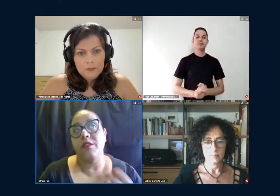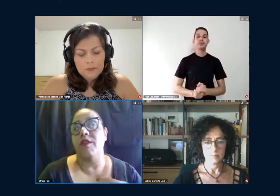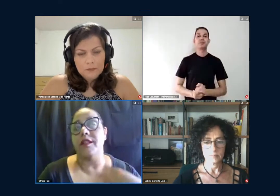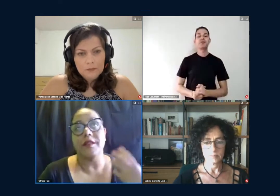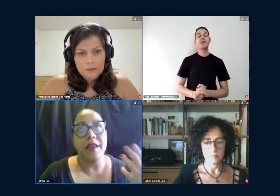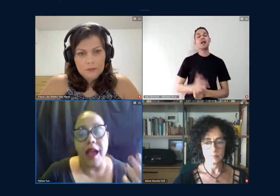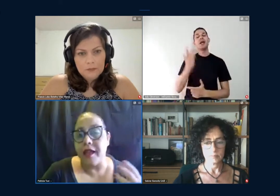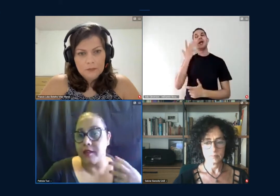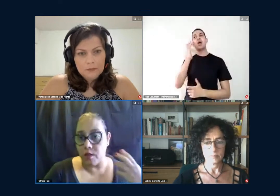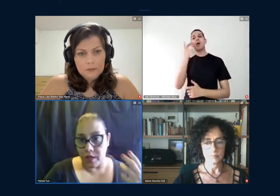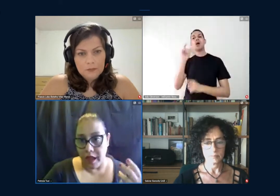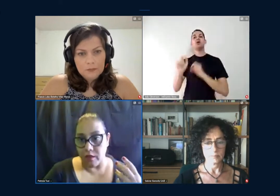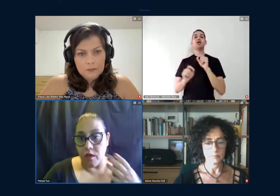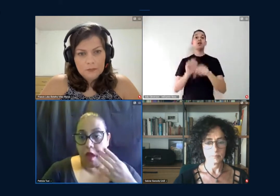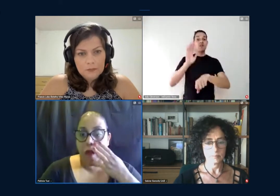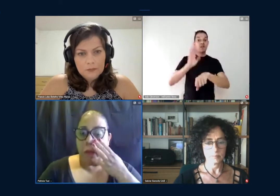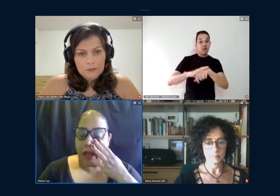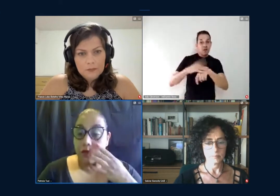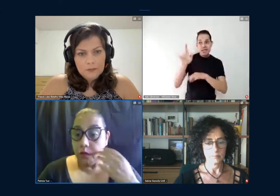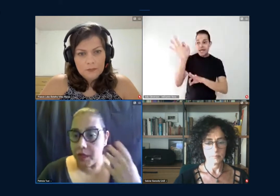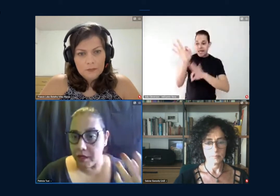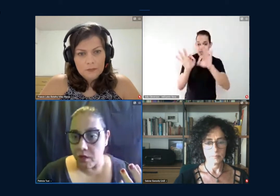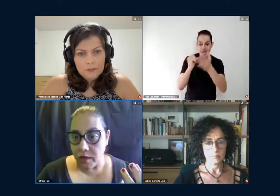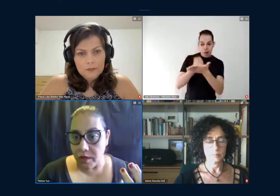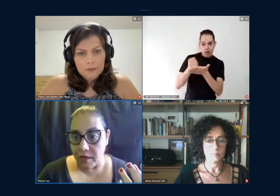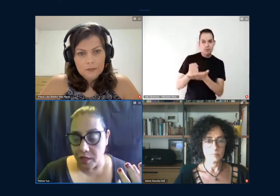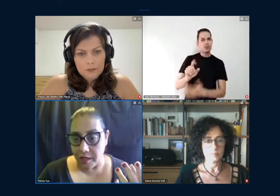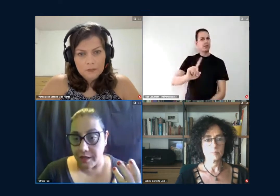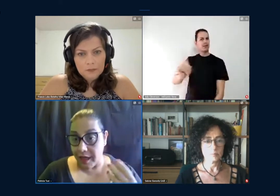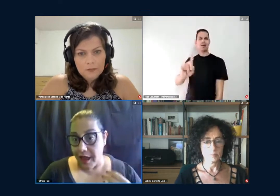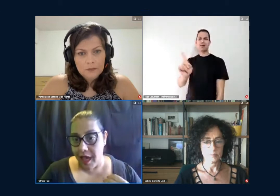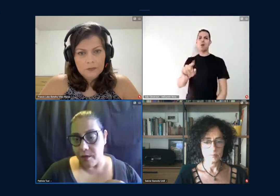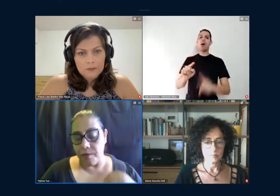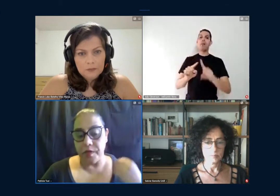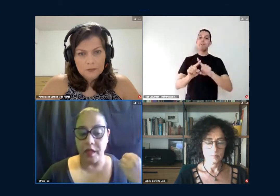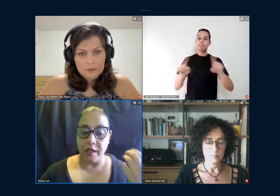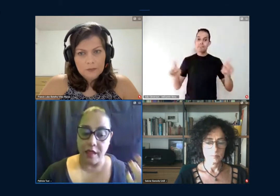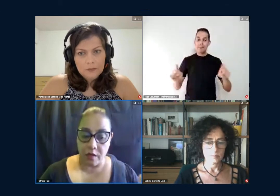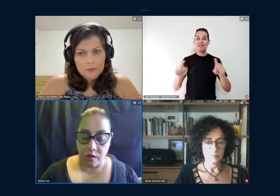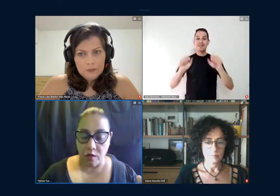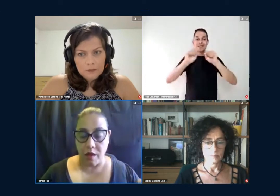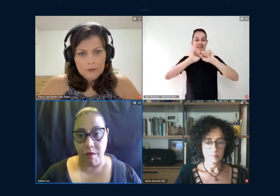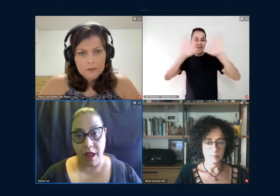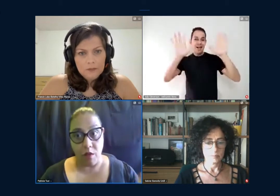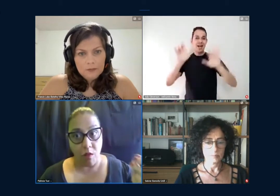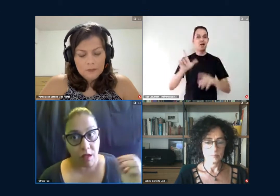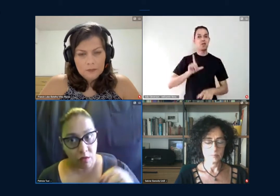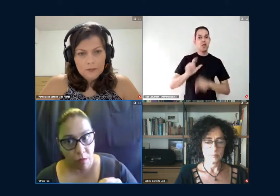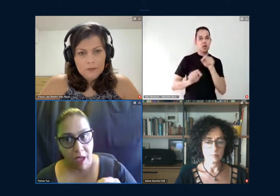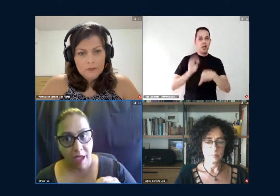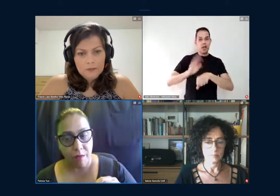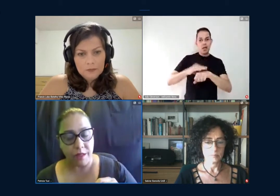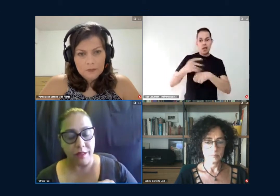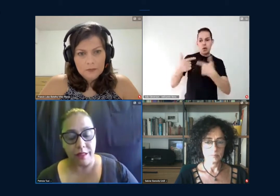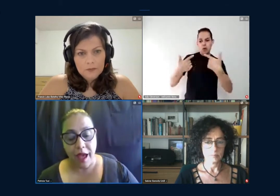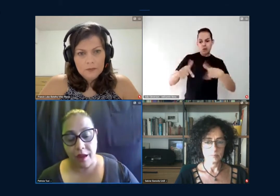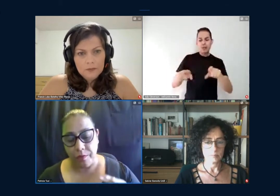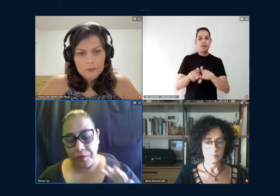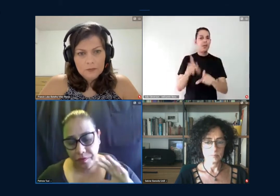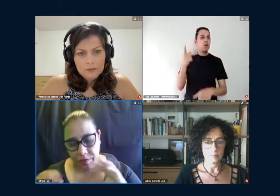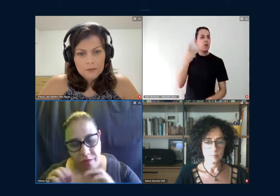você não vai desenhar esse contrato, mas uma das coisas que já está claro, que tanto o seu trabalho quanto o do Pierre